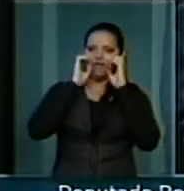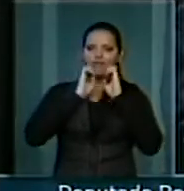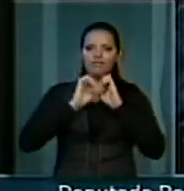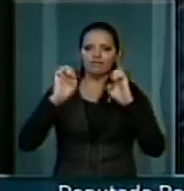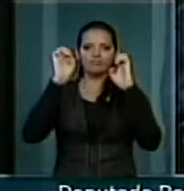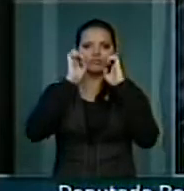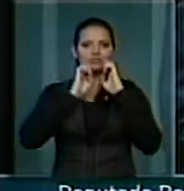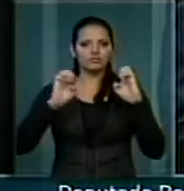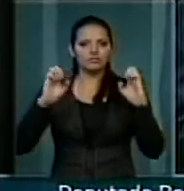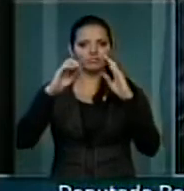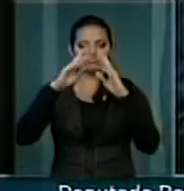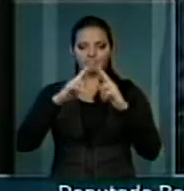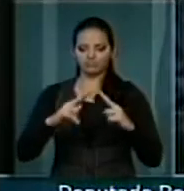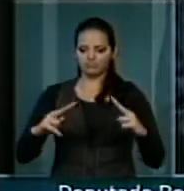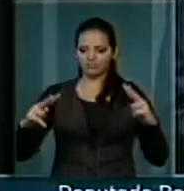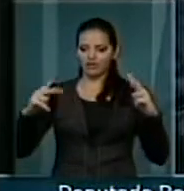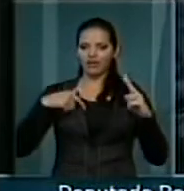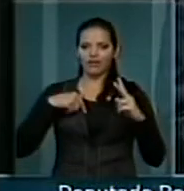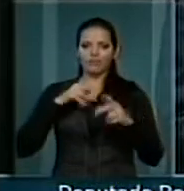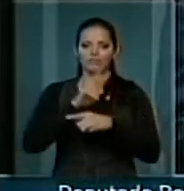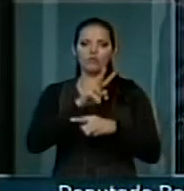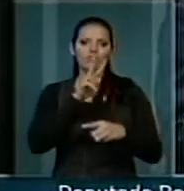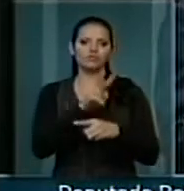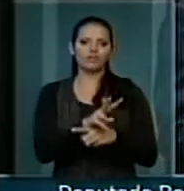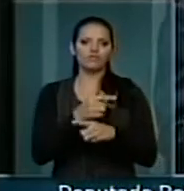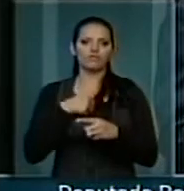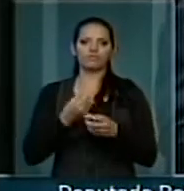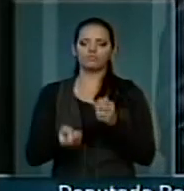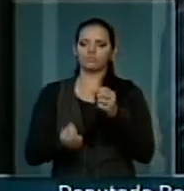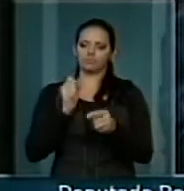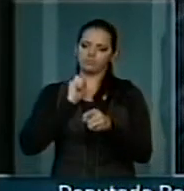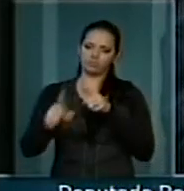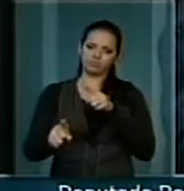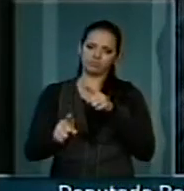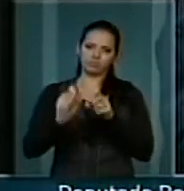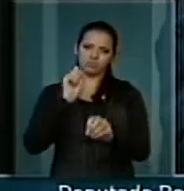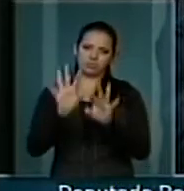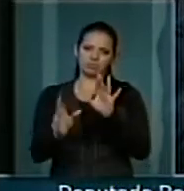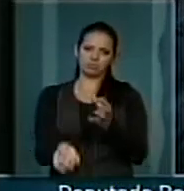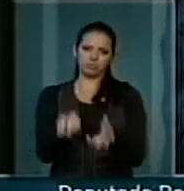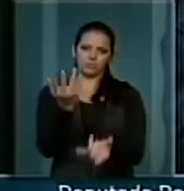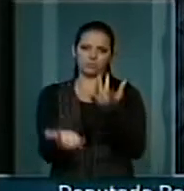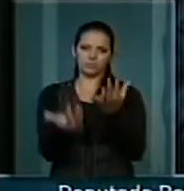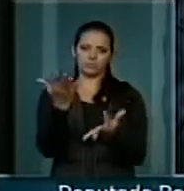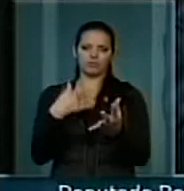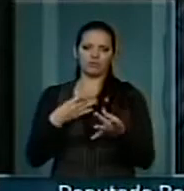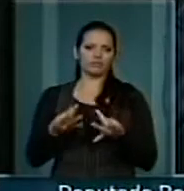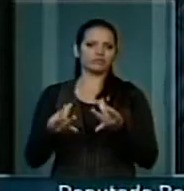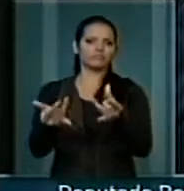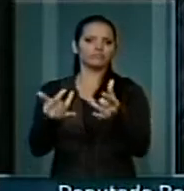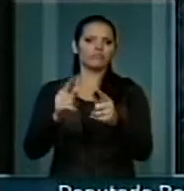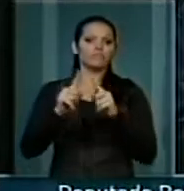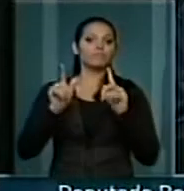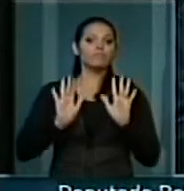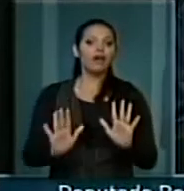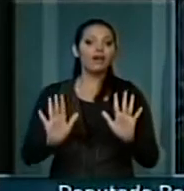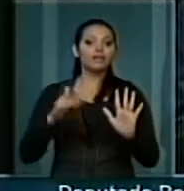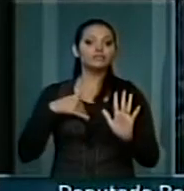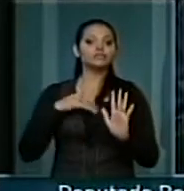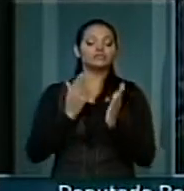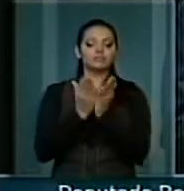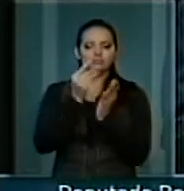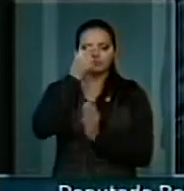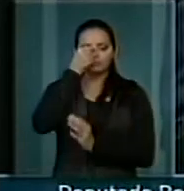templos improvisados, foram queimados e destruídas. Mesmo sendo os nossos movimentos de natureza